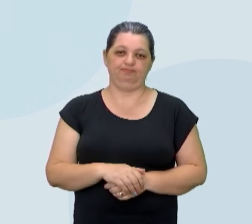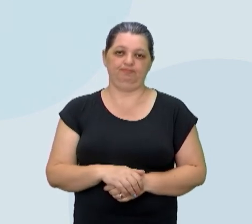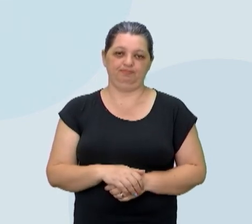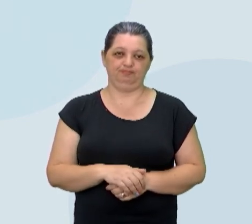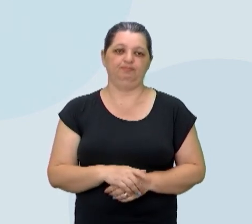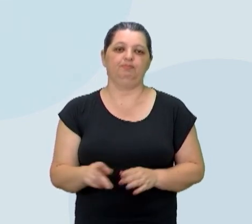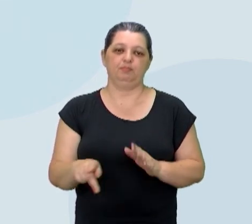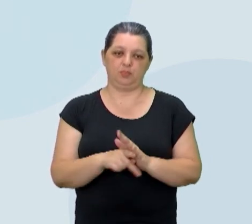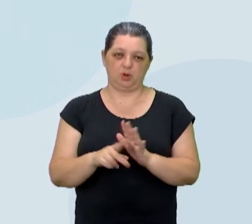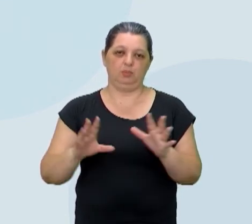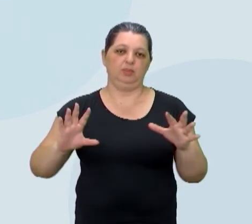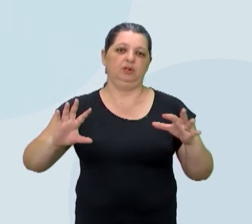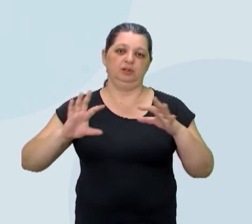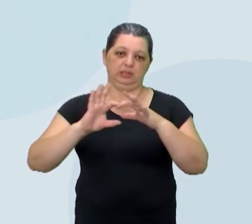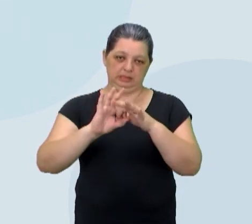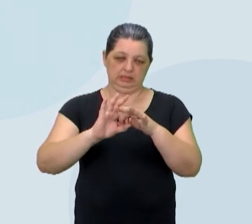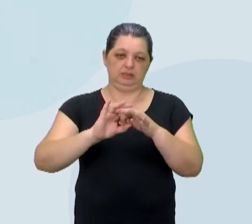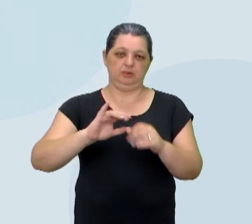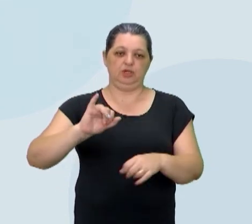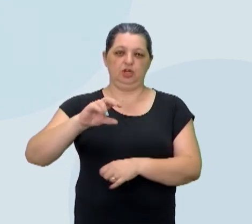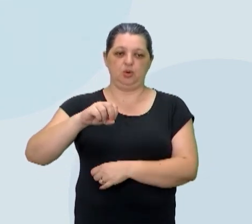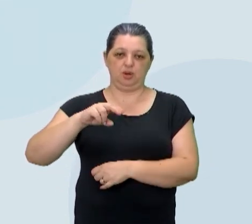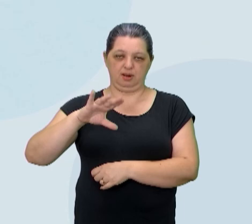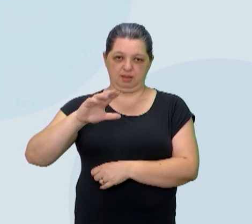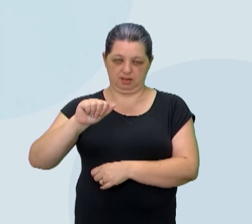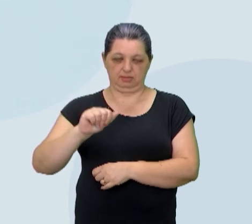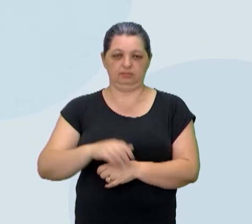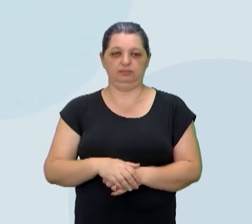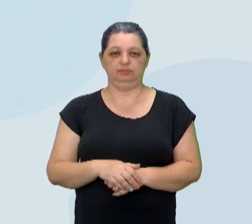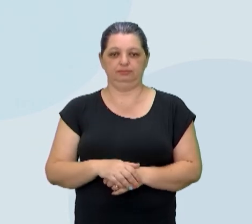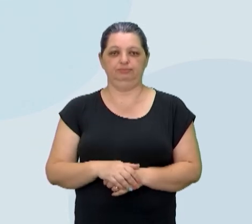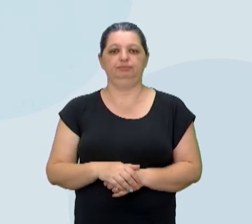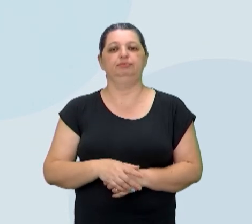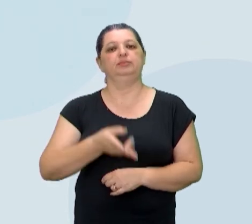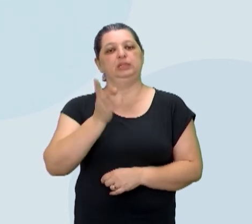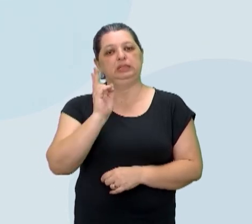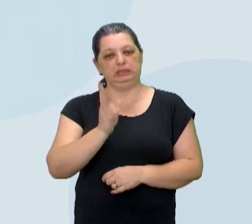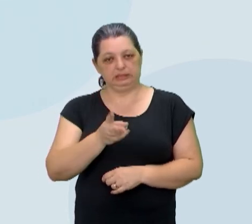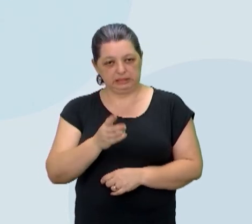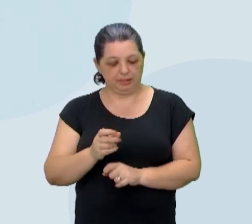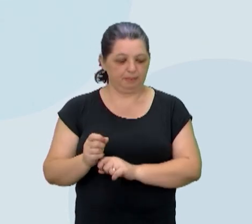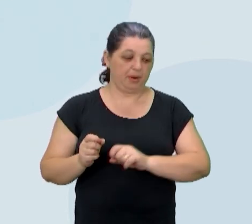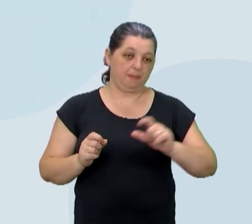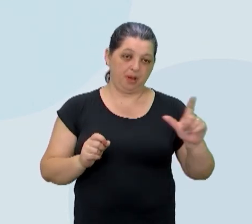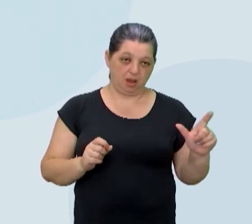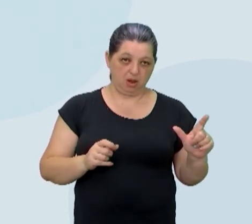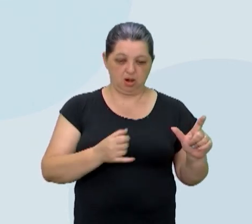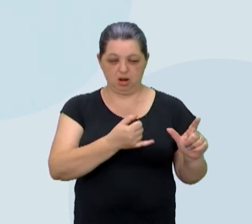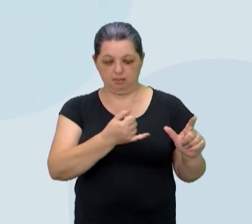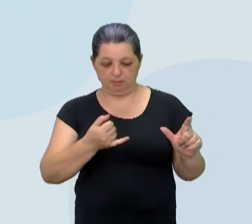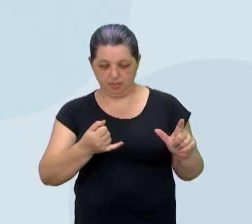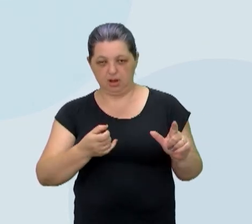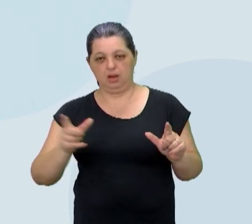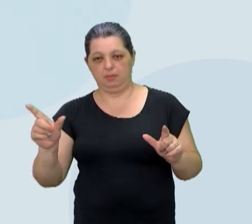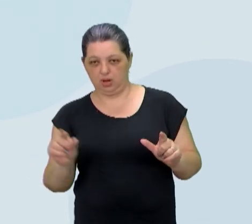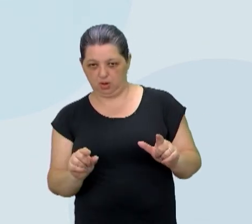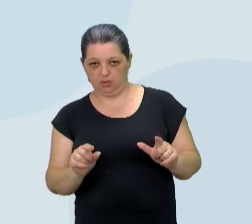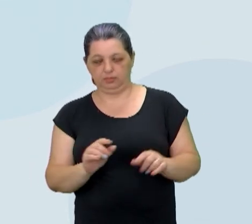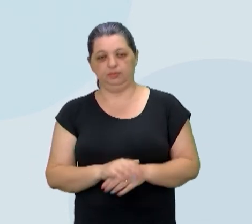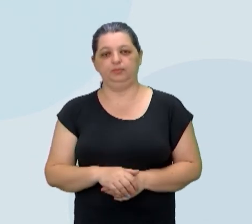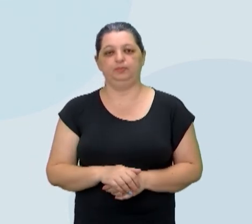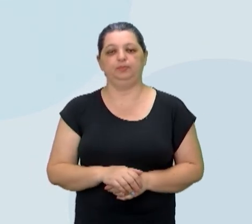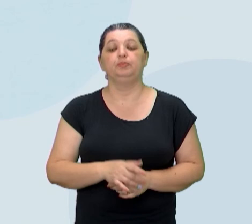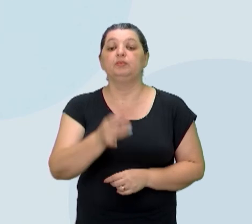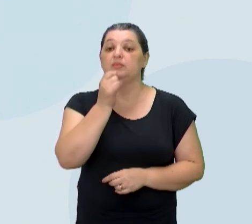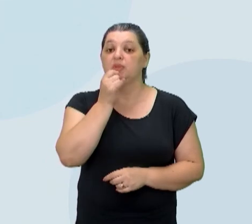da ligação iônica. Então, é sempre essa regra. O menor menos, o maior menos o menor. Aqui eu tenho um exemplo para